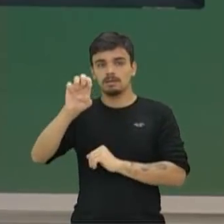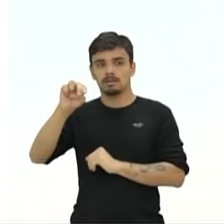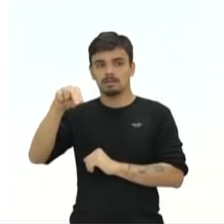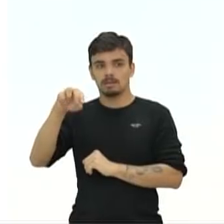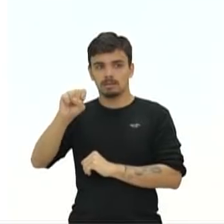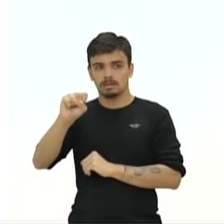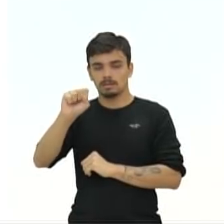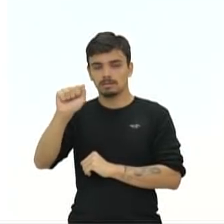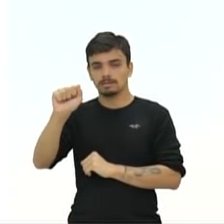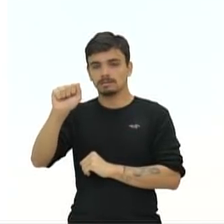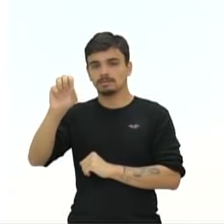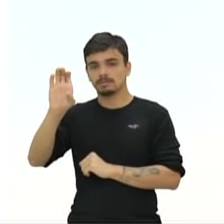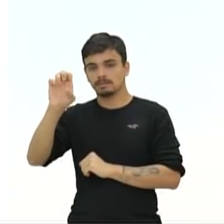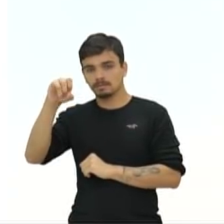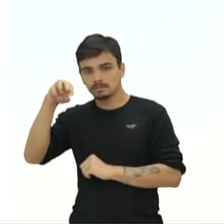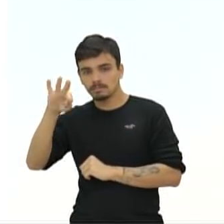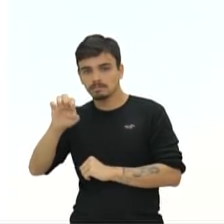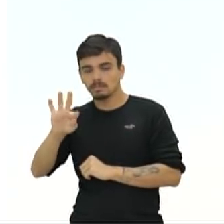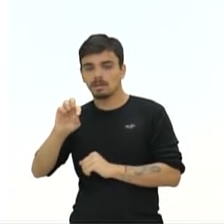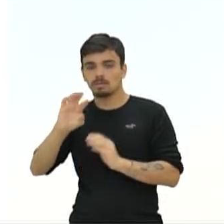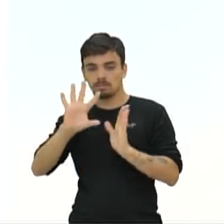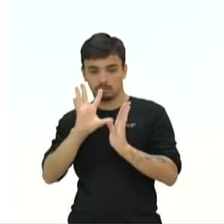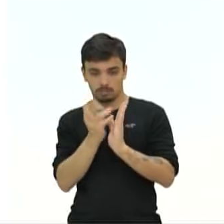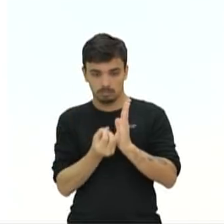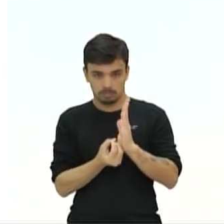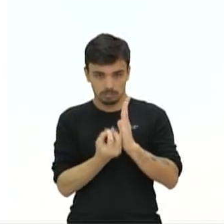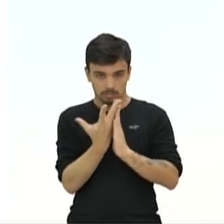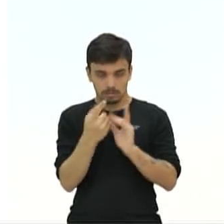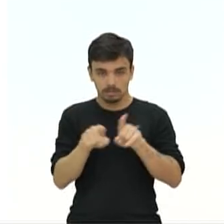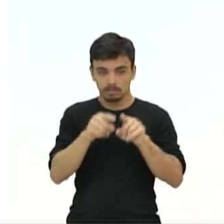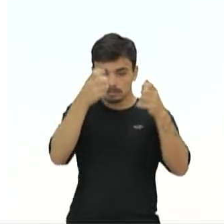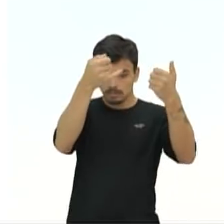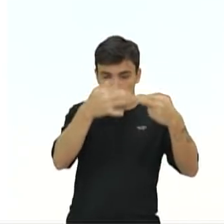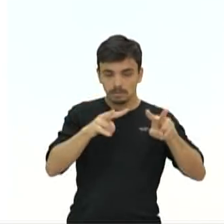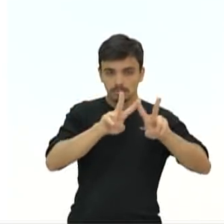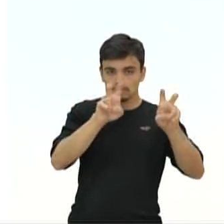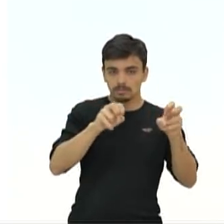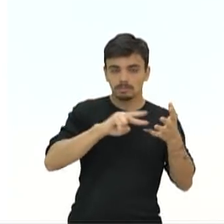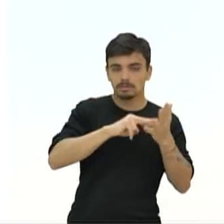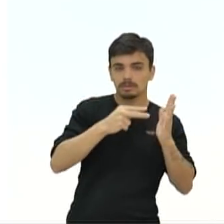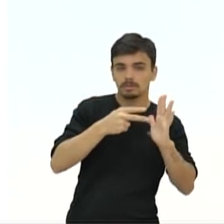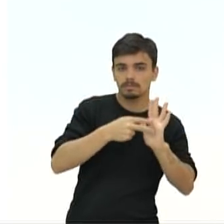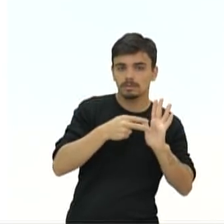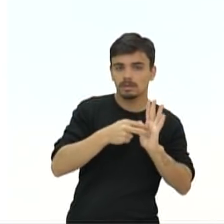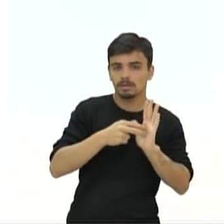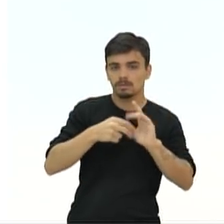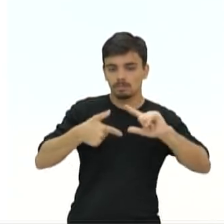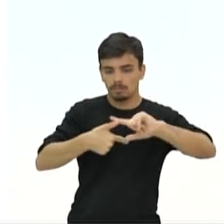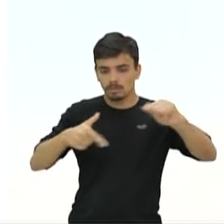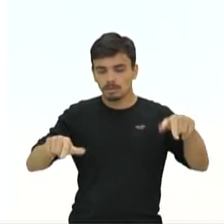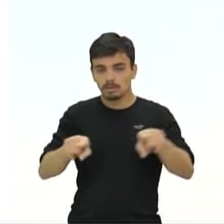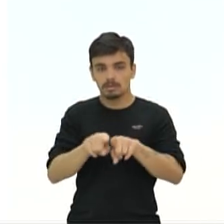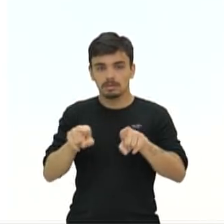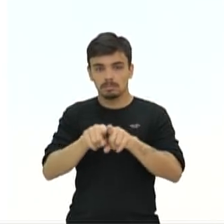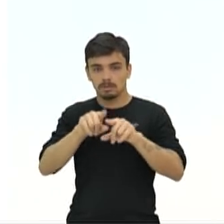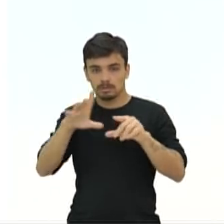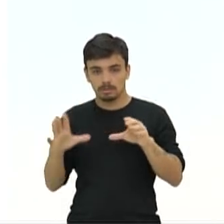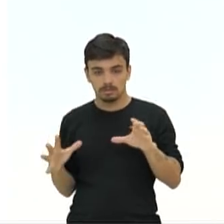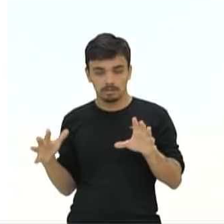lá, explicar o significado da modernidade e suas lógicas de inclusão